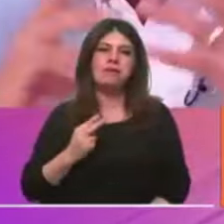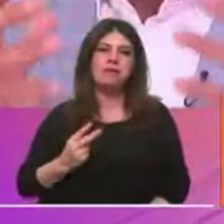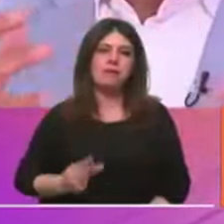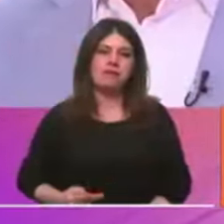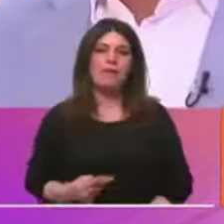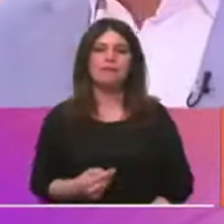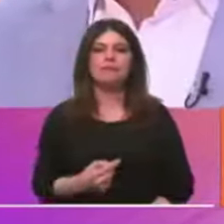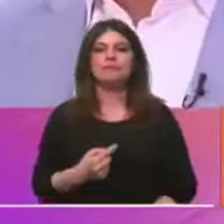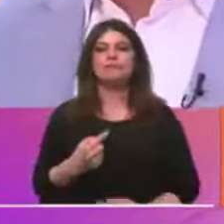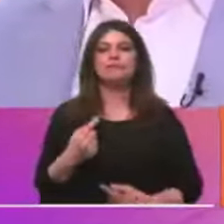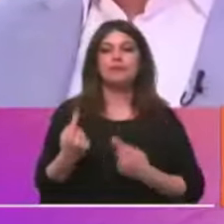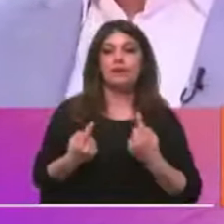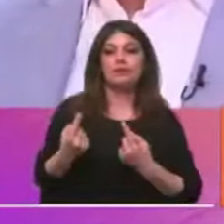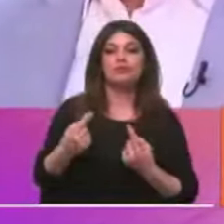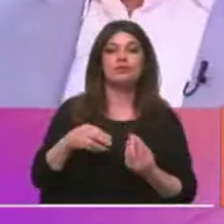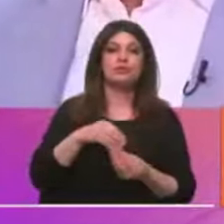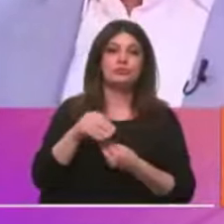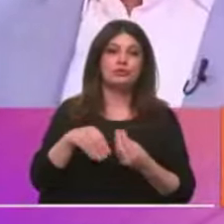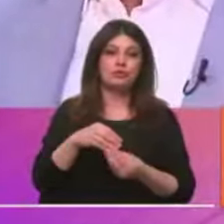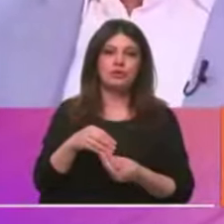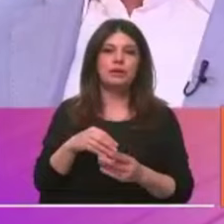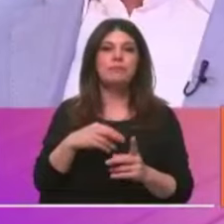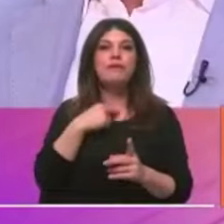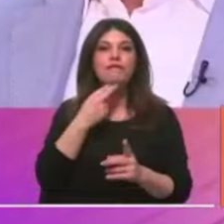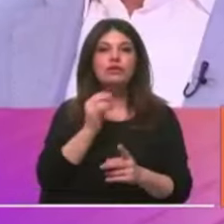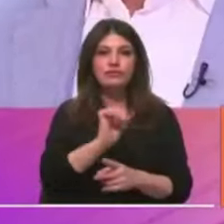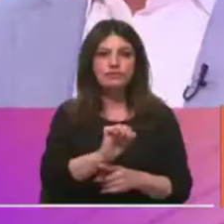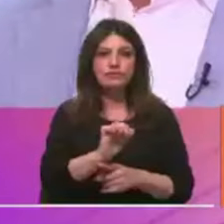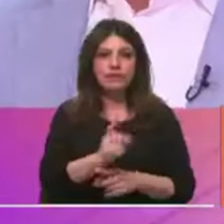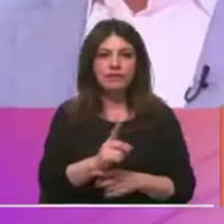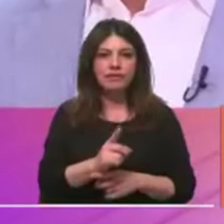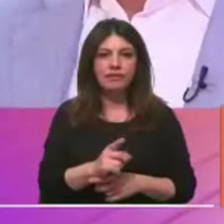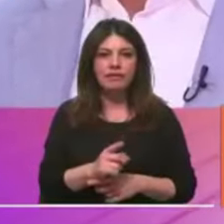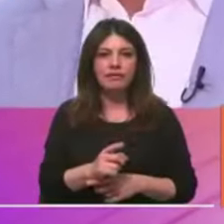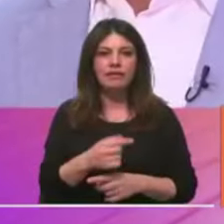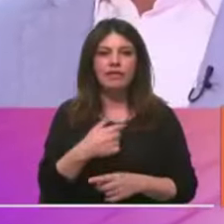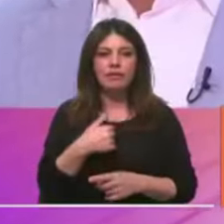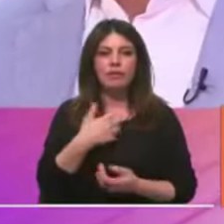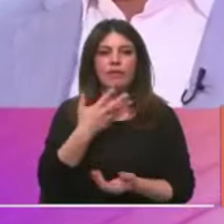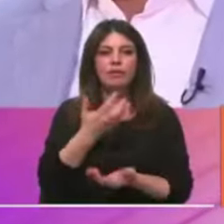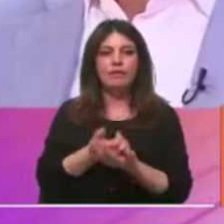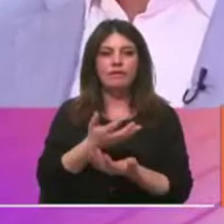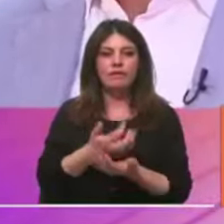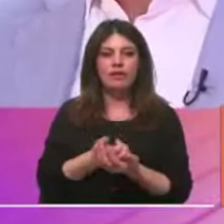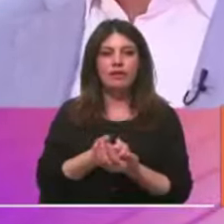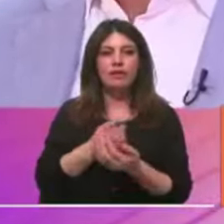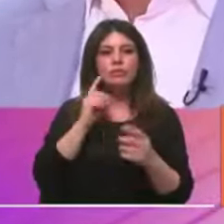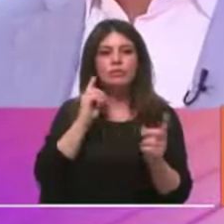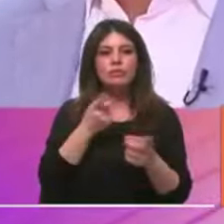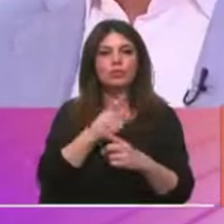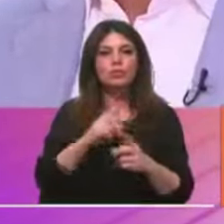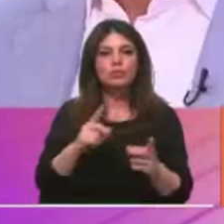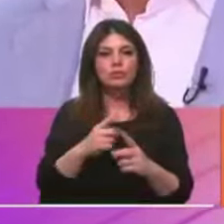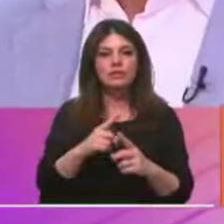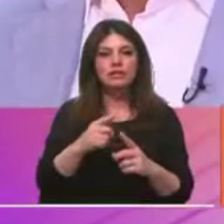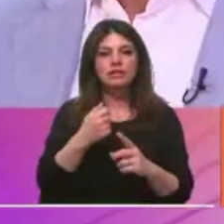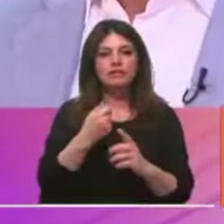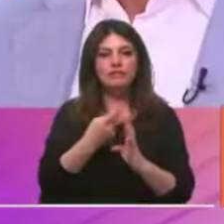ali alguma mistura. Mas isto é a sua voz? Mas eu gravei várias músicas e... Isto é a sua voz já. Mesmo, não está